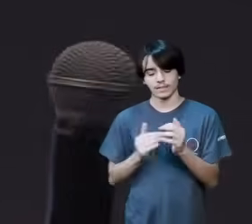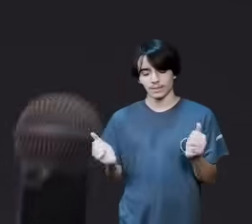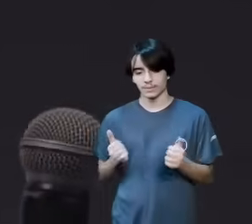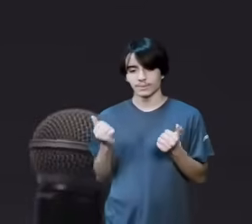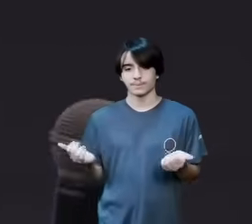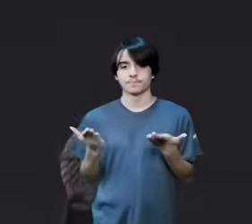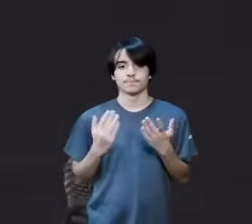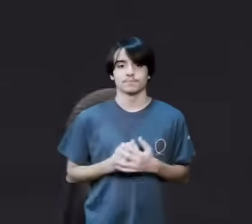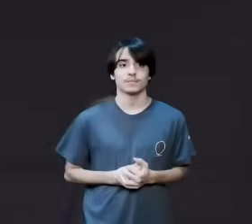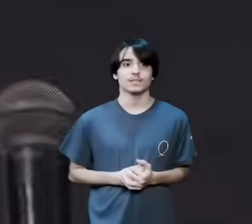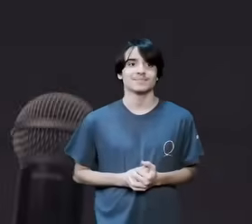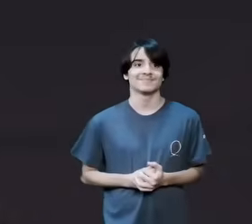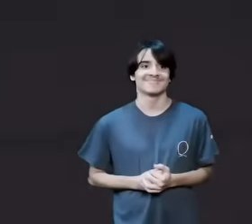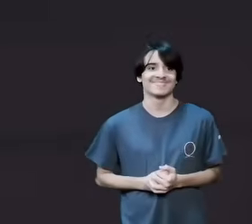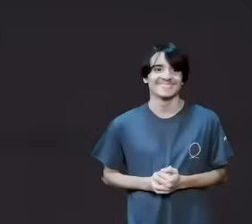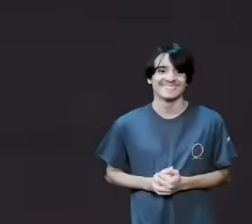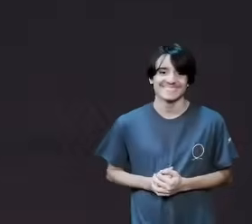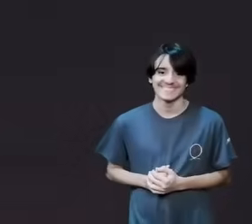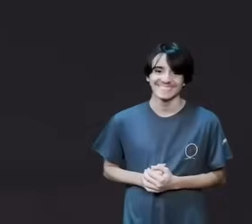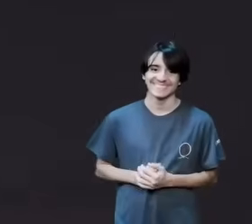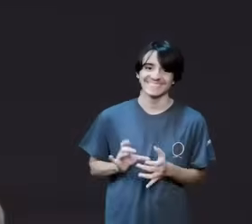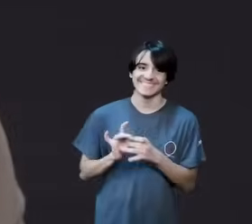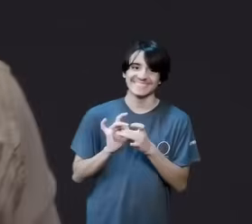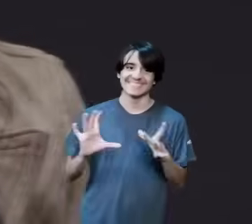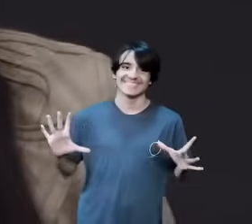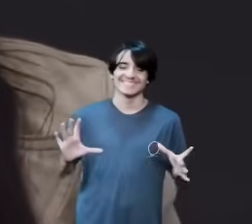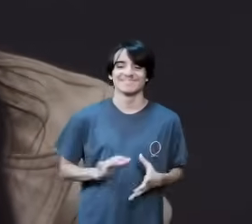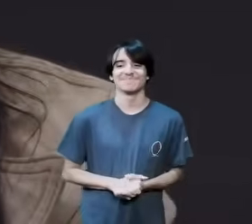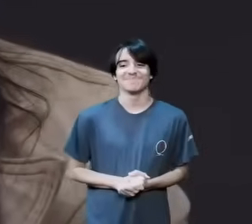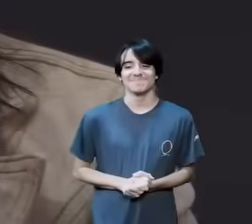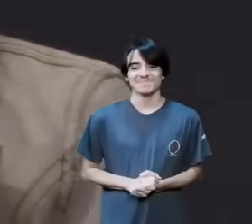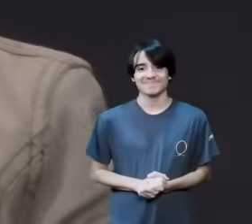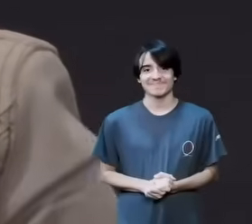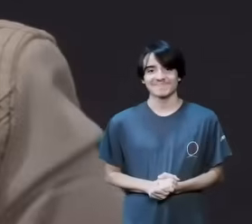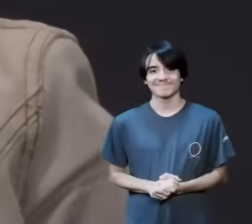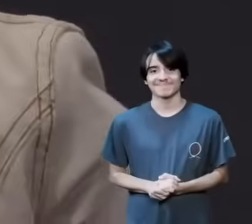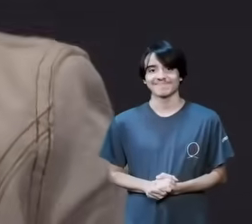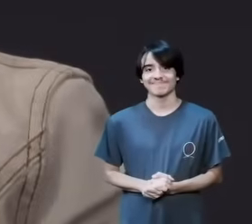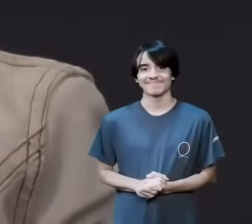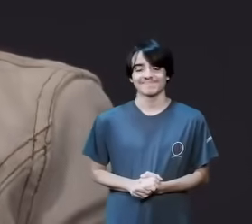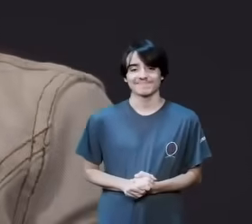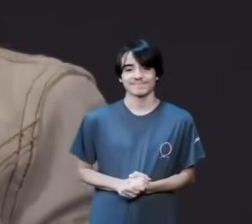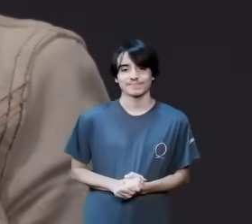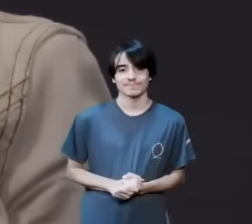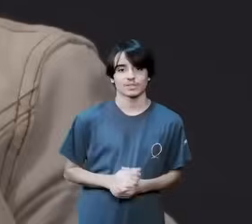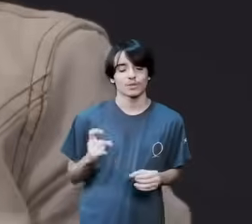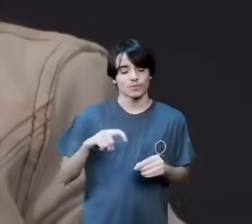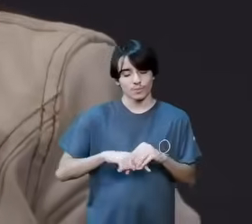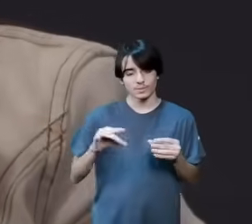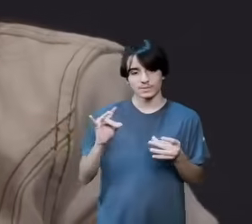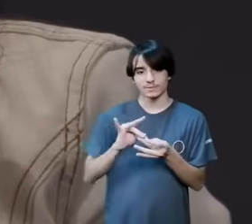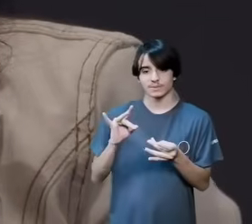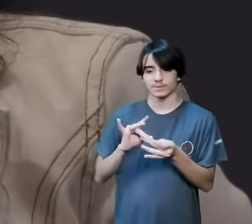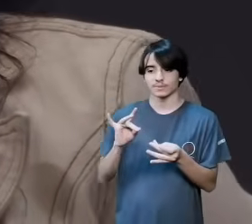Deixe. Volte a ser